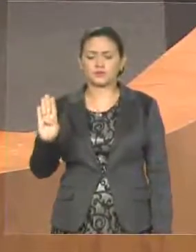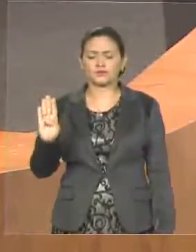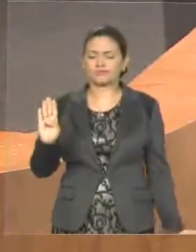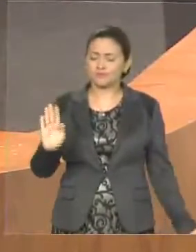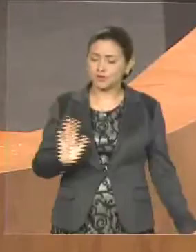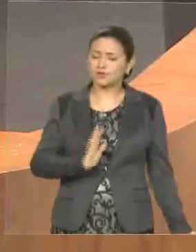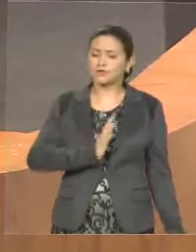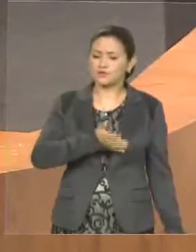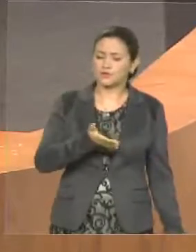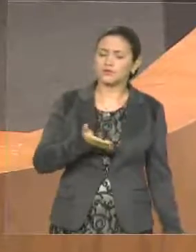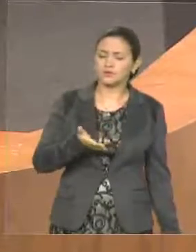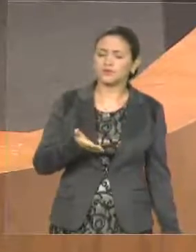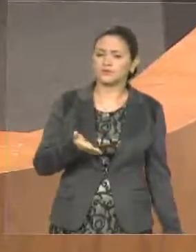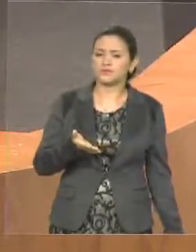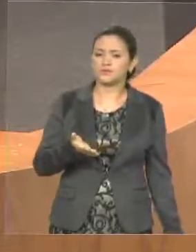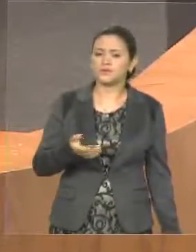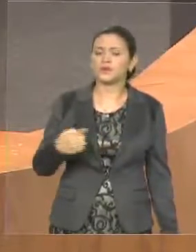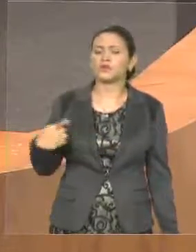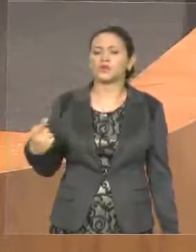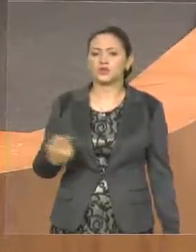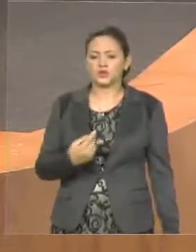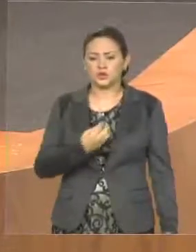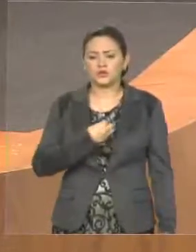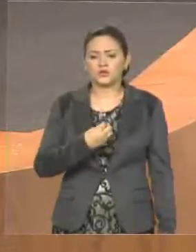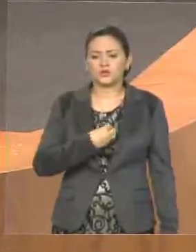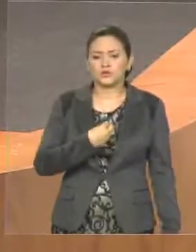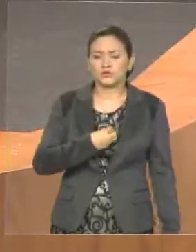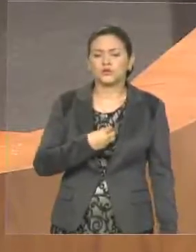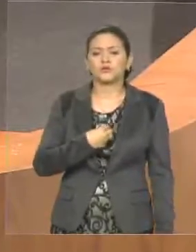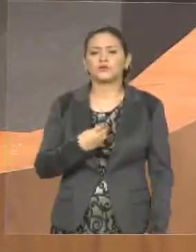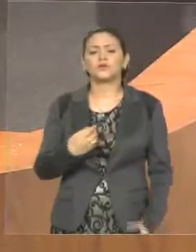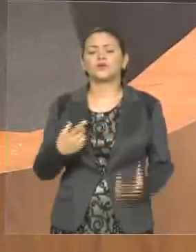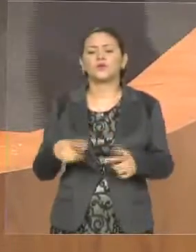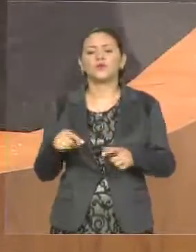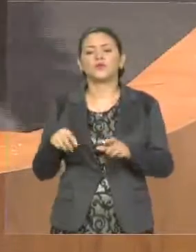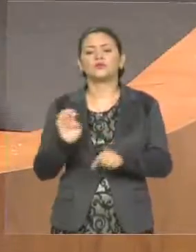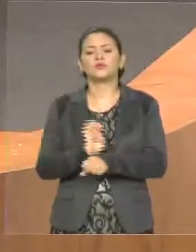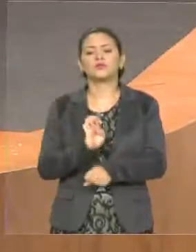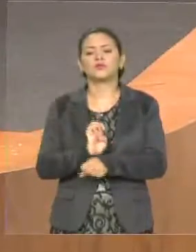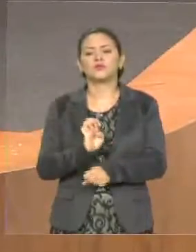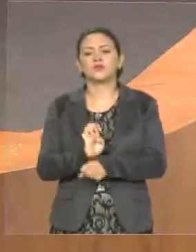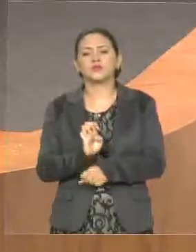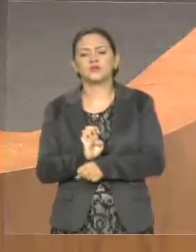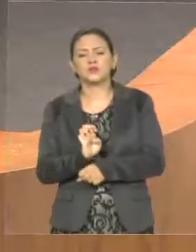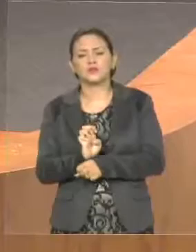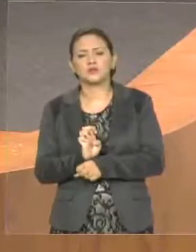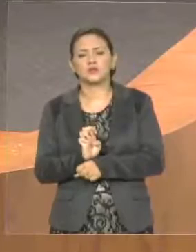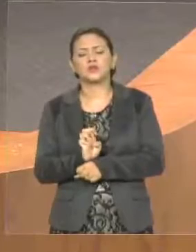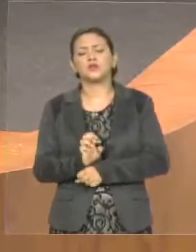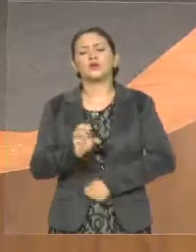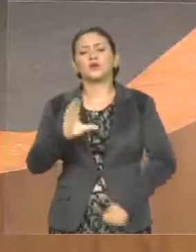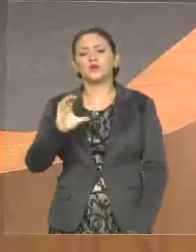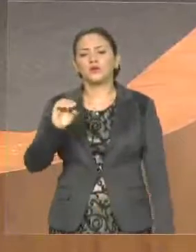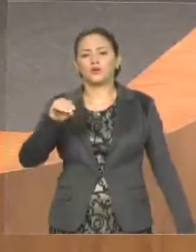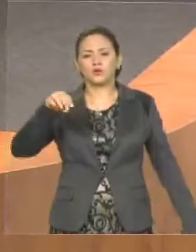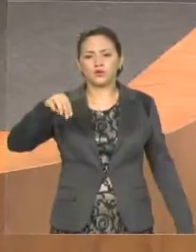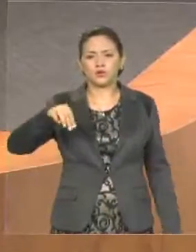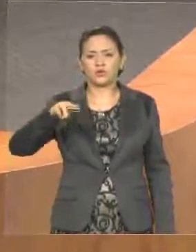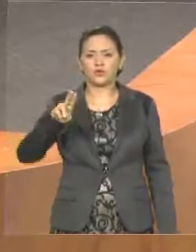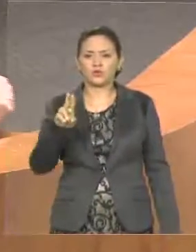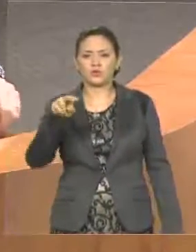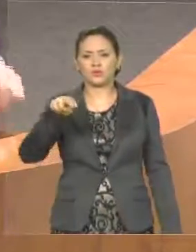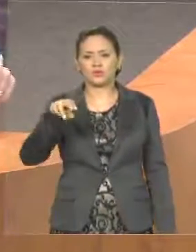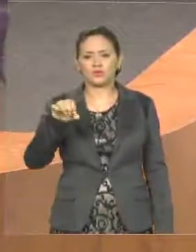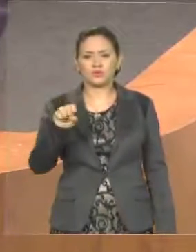nós vivemos num Estado comunista. O governador comunista está fazendo jus ao seu nome. Mas, pois